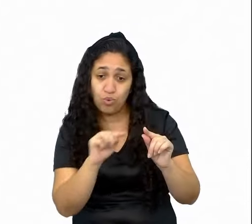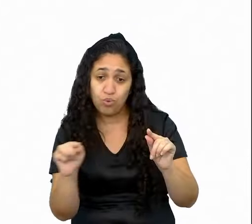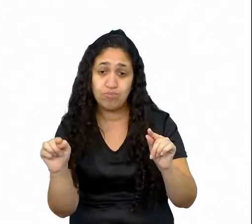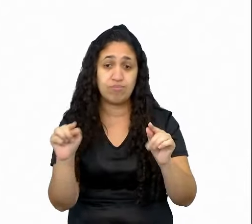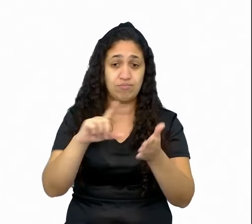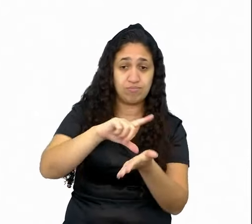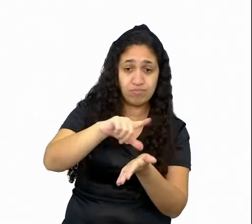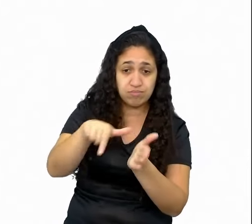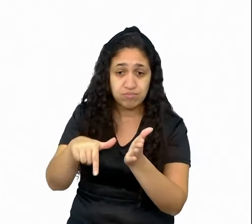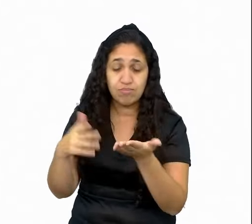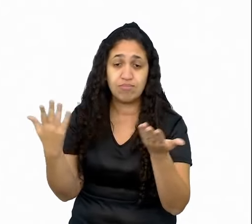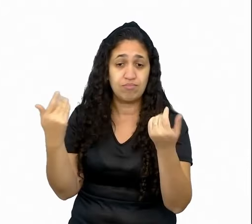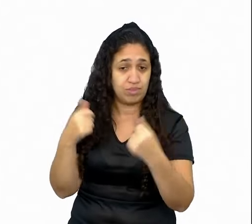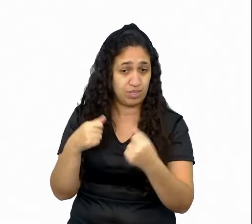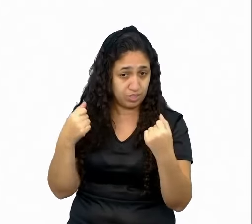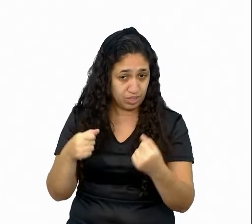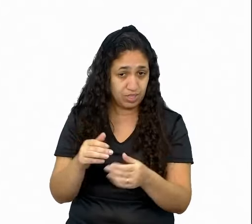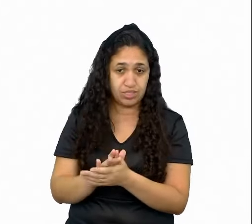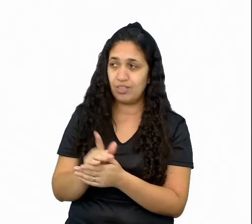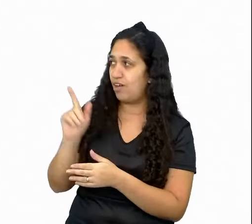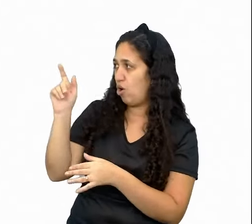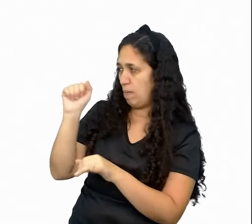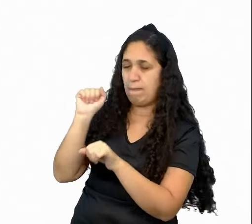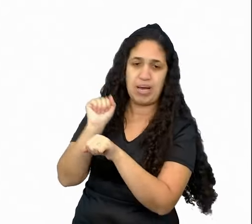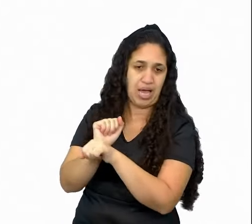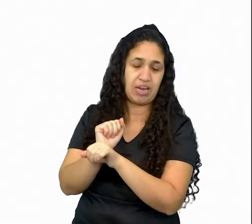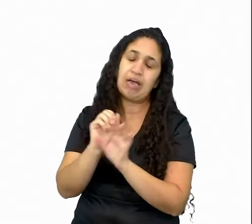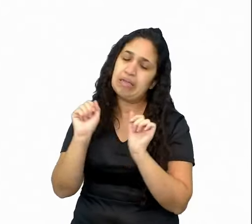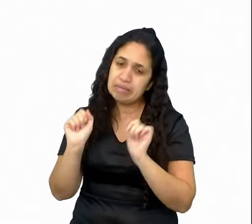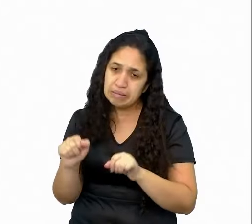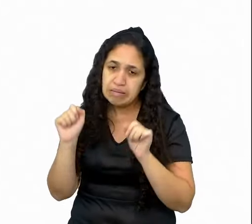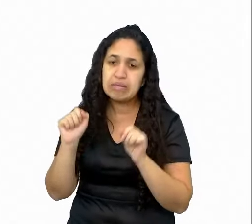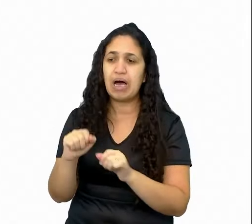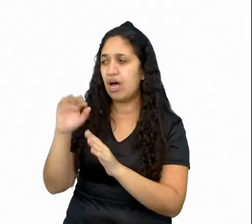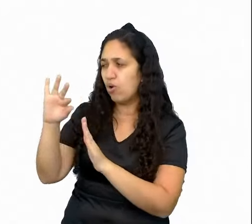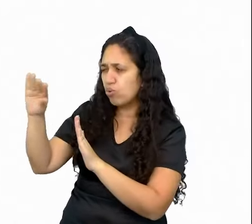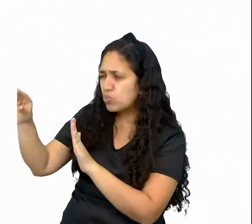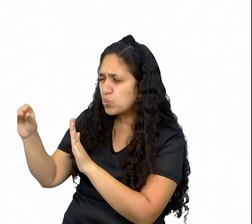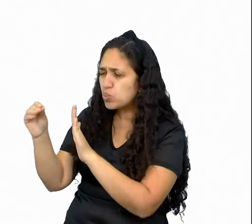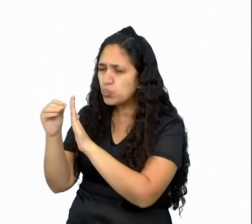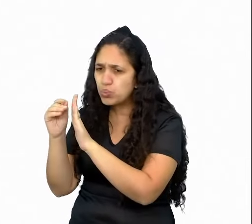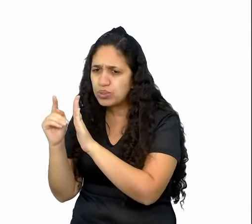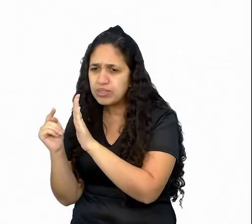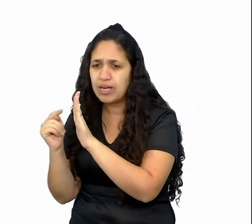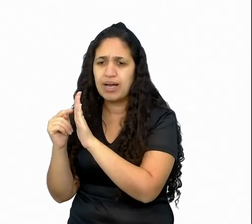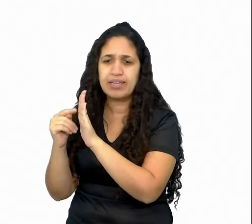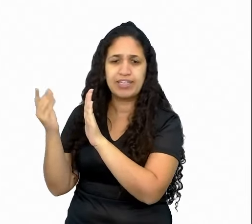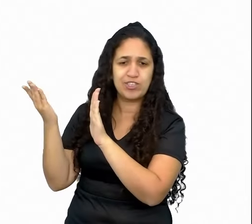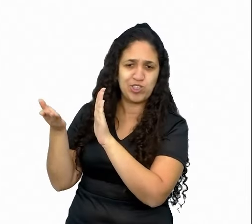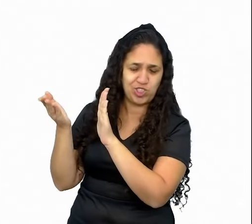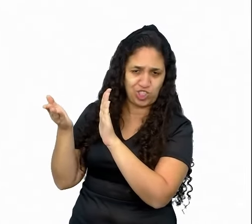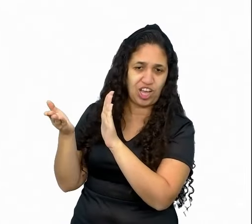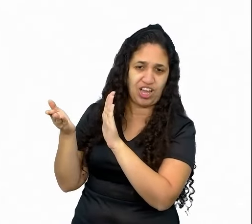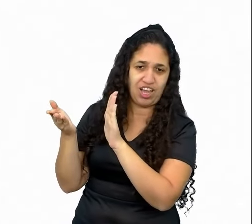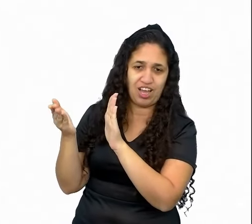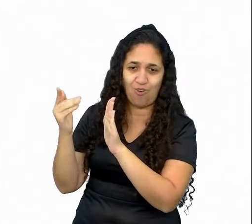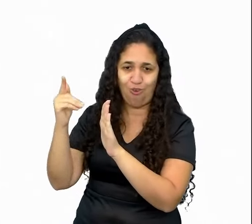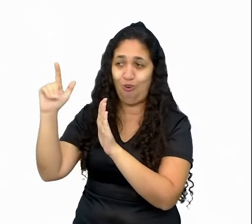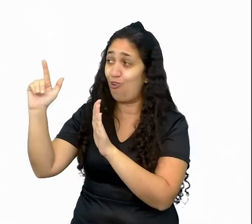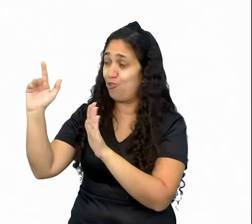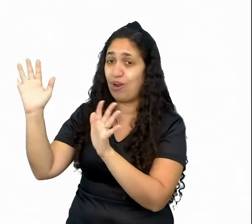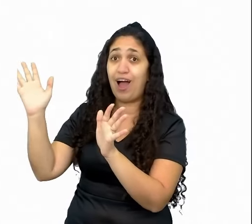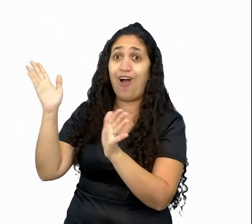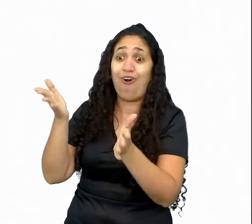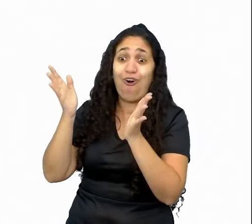vocês percebem que aqui eu tive que dar uma parada, eu podia até ter puxado aqui, né? Ter trazido para cá, até me veio essa ideia